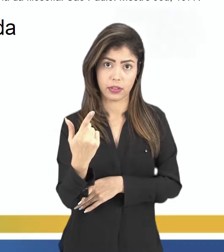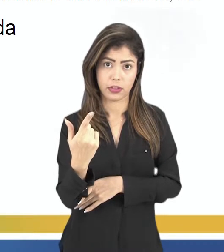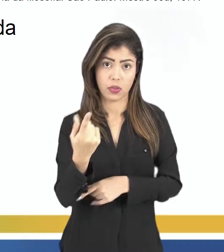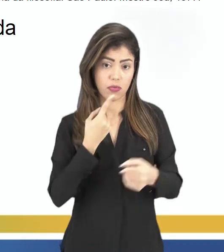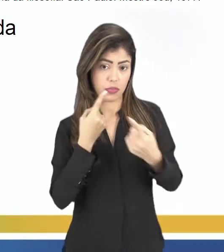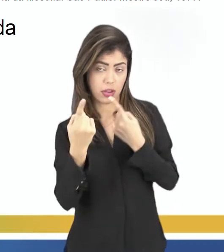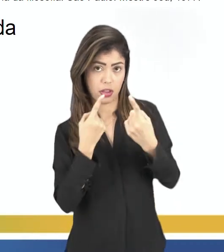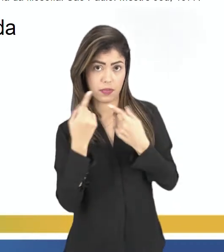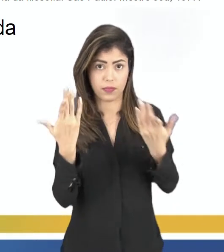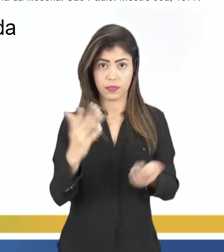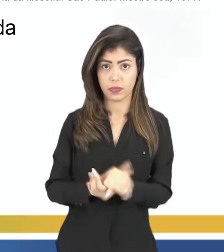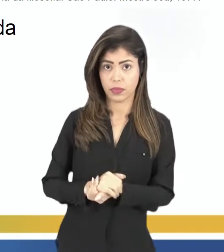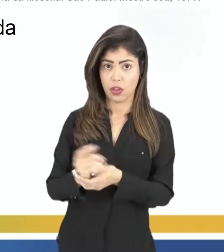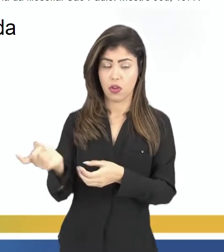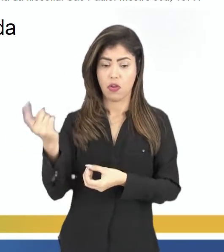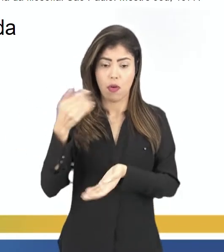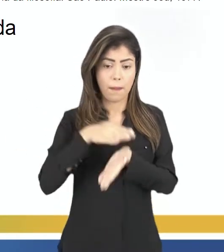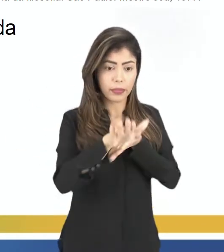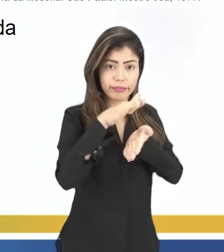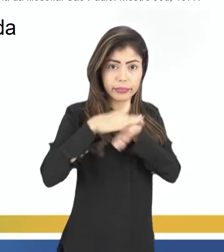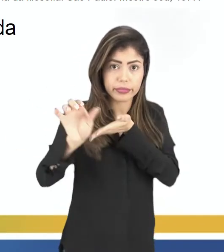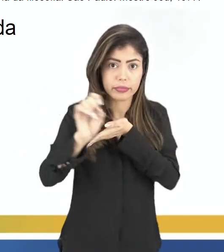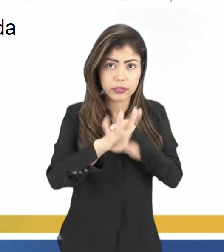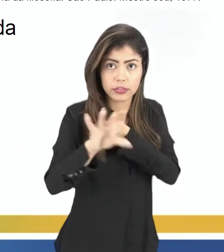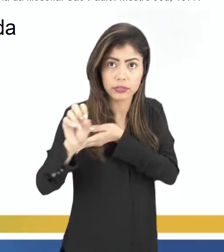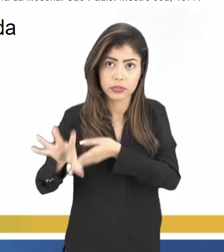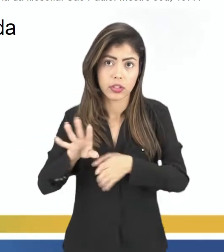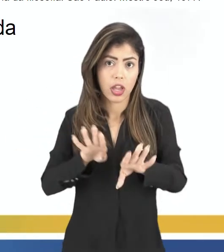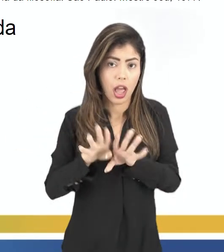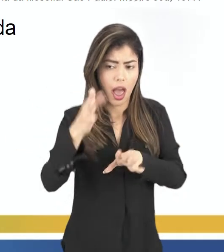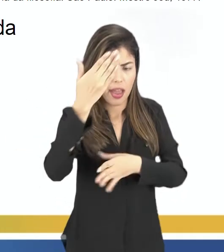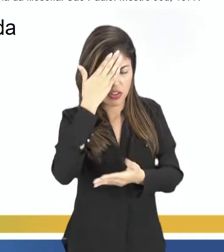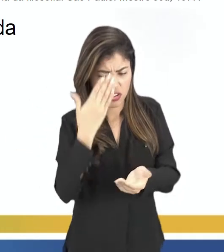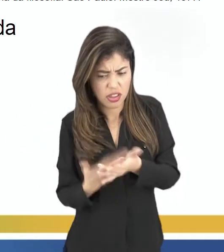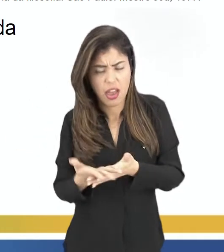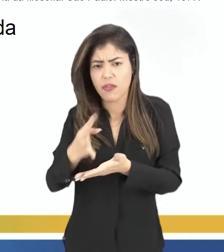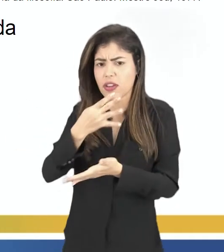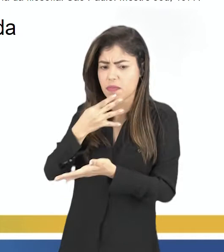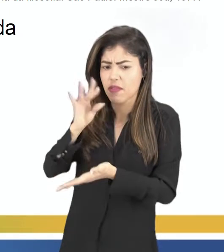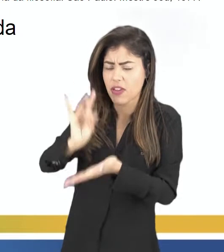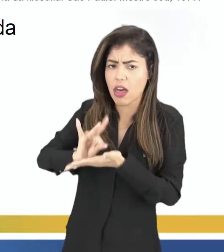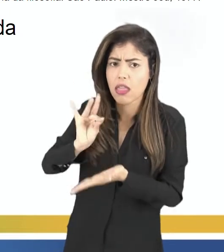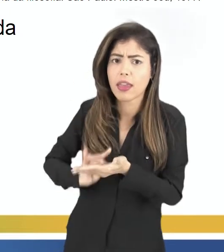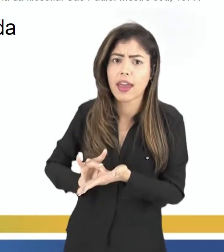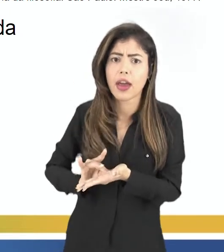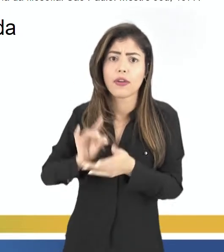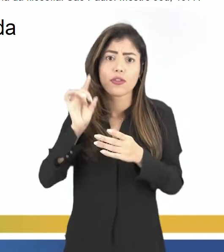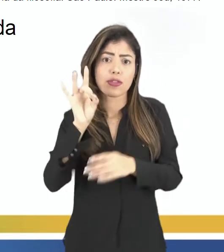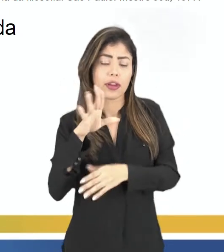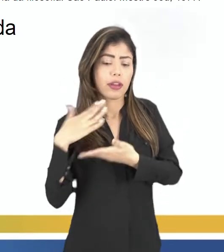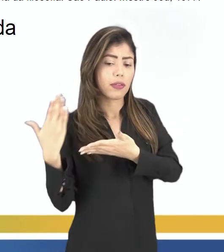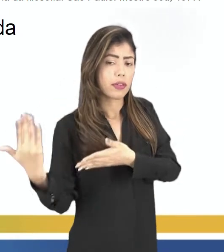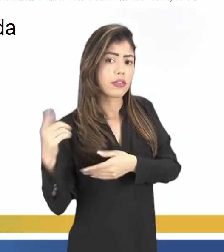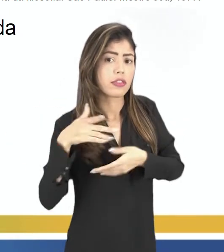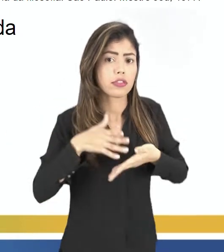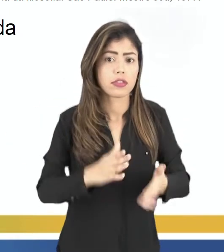o diálogo, né? Eu vou descartando aquele conhecimento que eu acreditava ser verdadeiro. Só que aí, quando ele